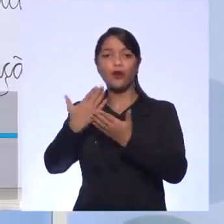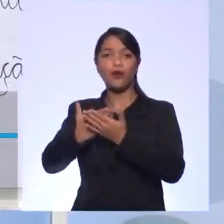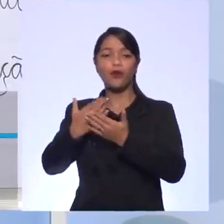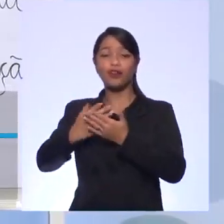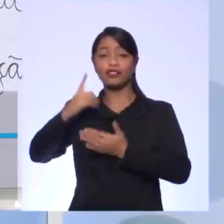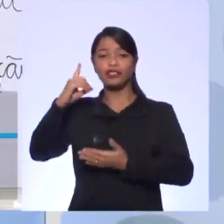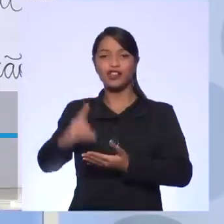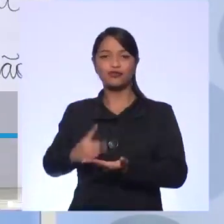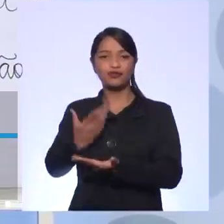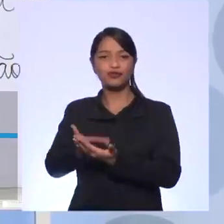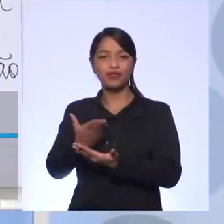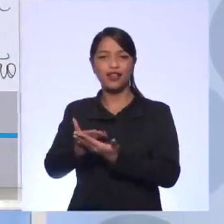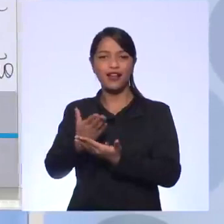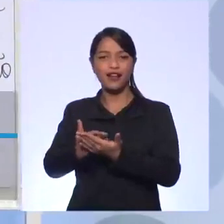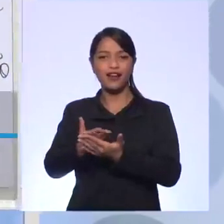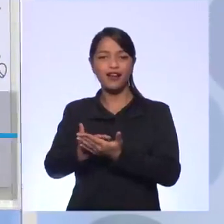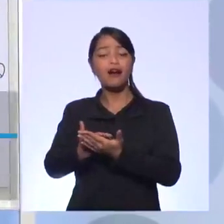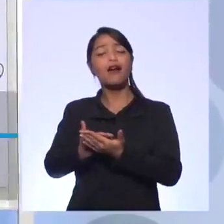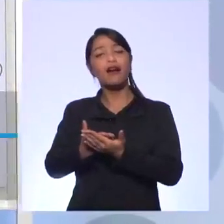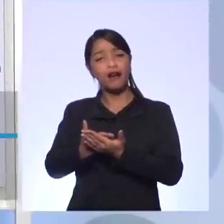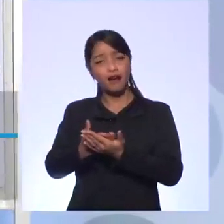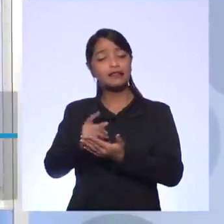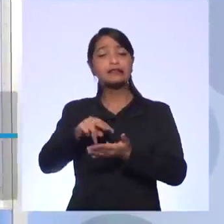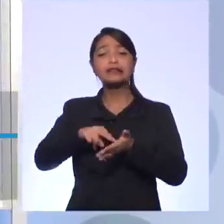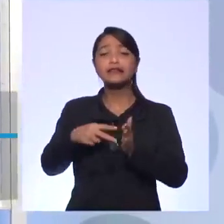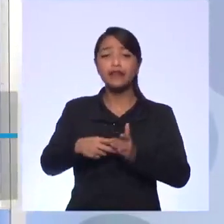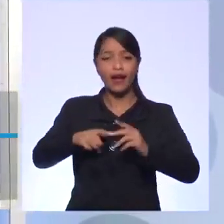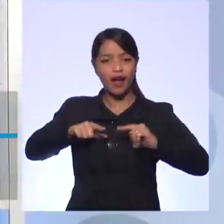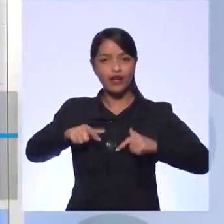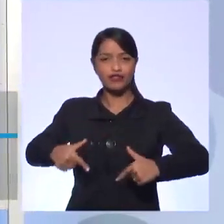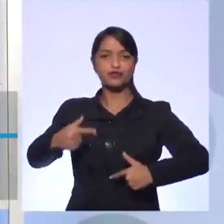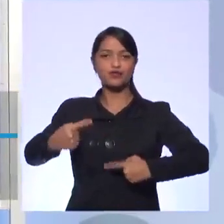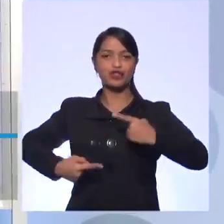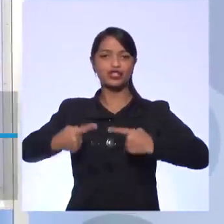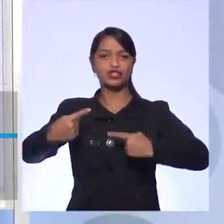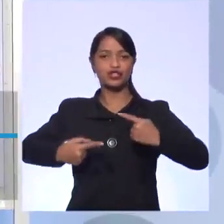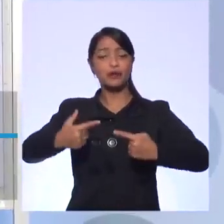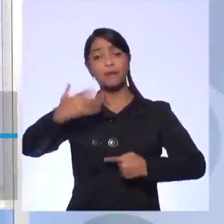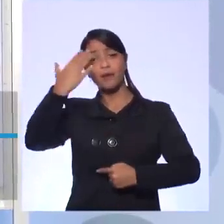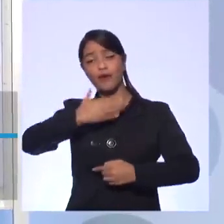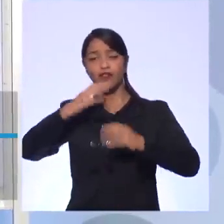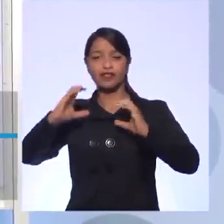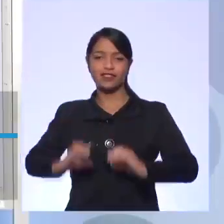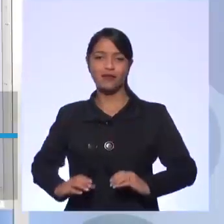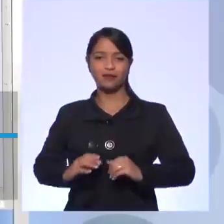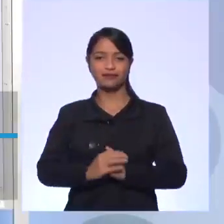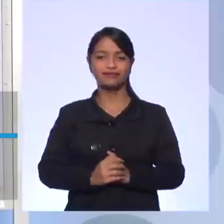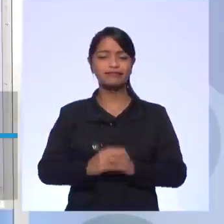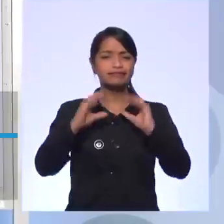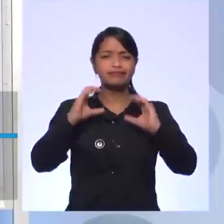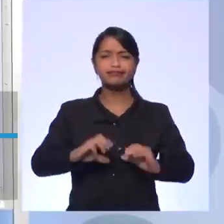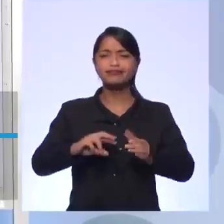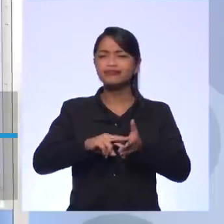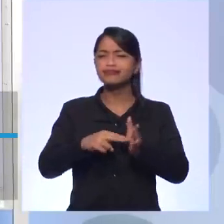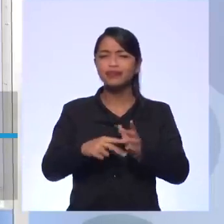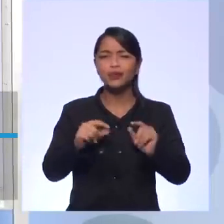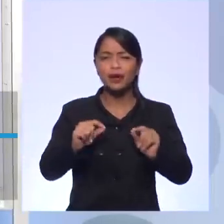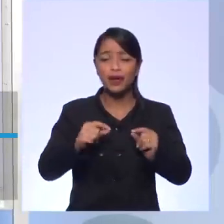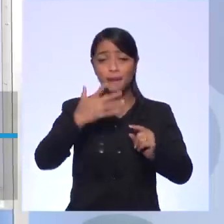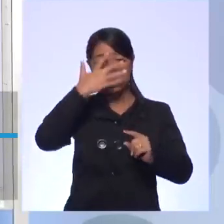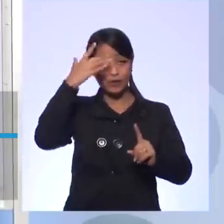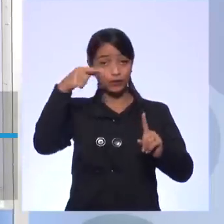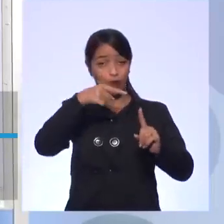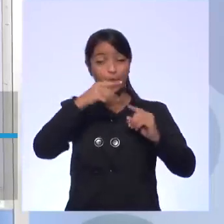estudar, você está agindo politicamente, você é um cidadão. Então, o cidadão é aquele que mora em uma cidade, em um grupo, e ele